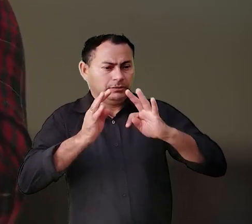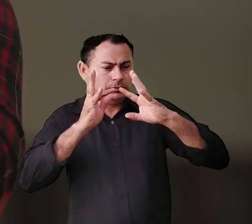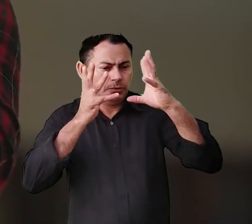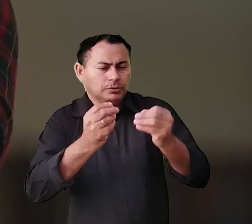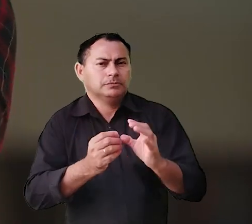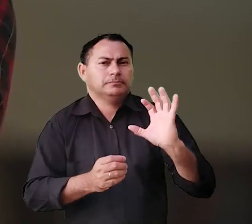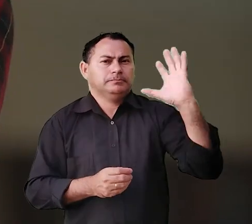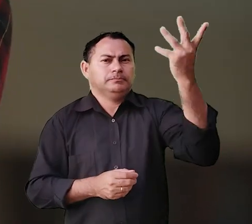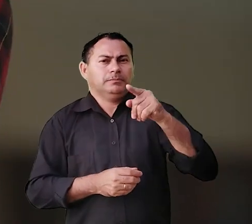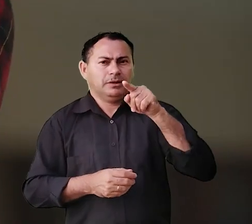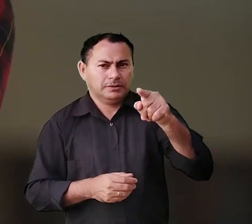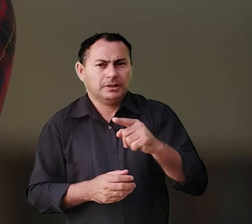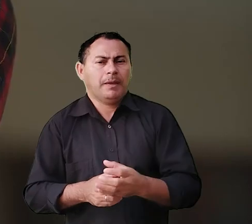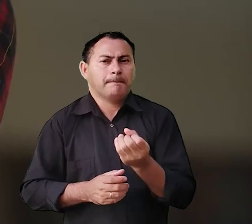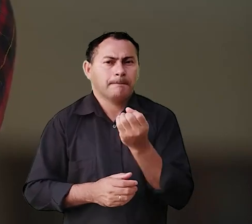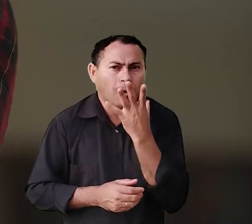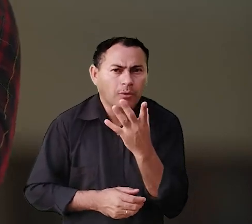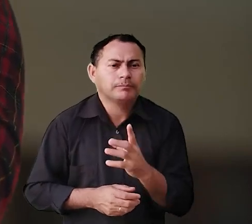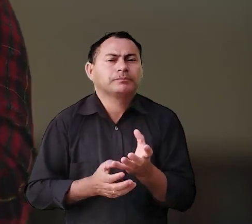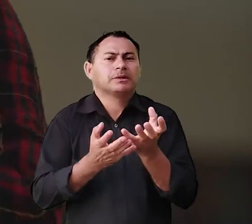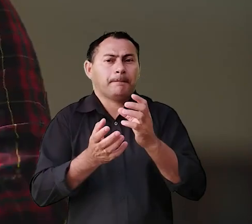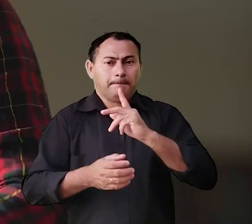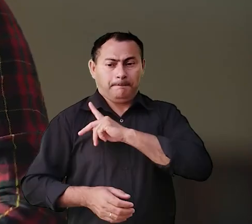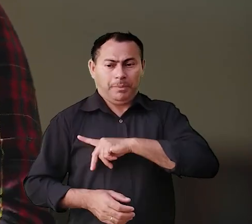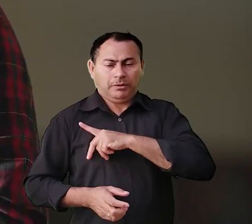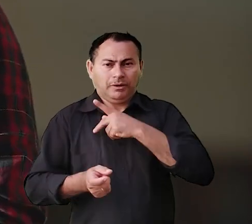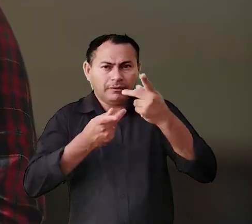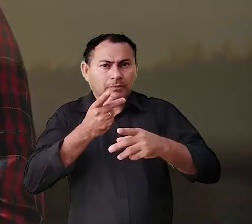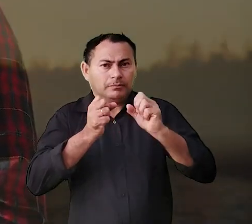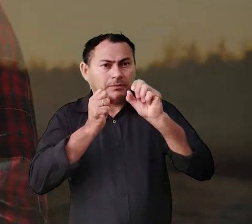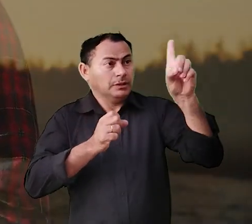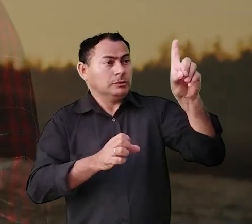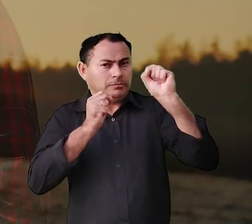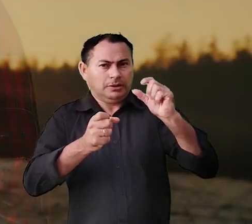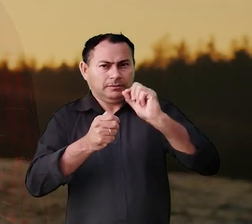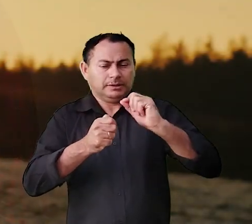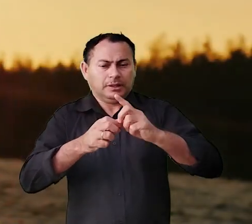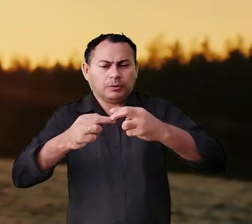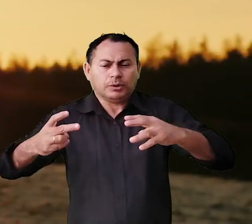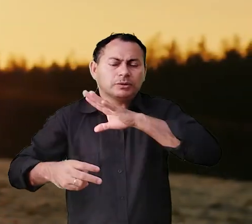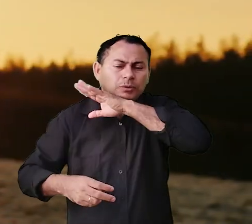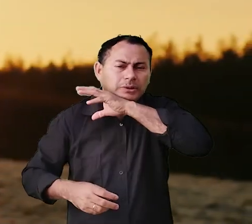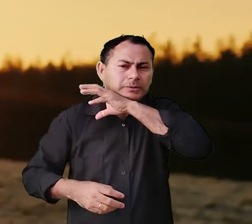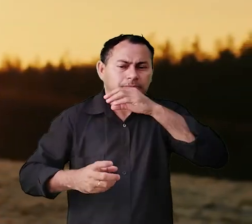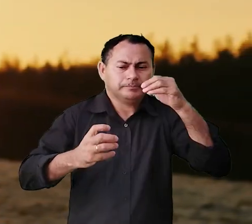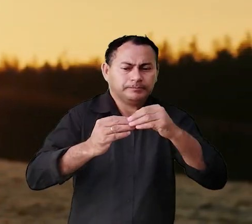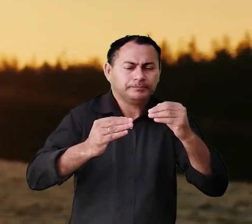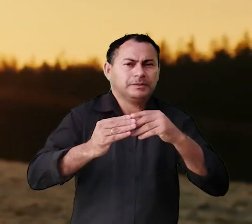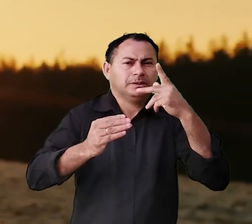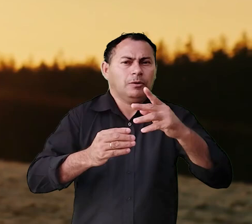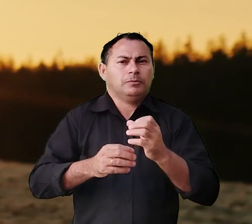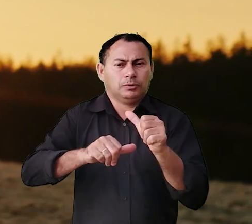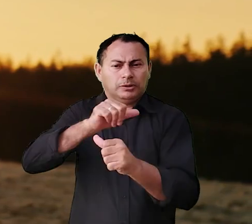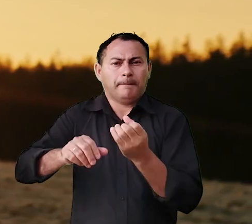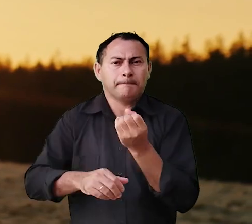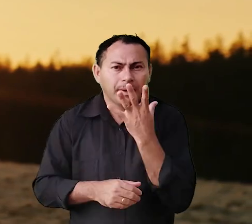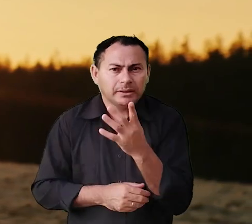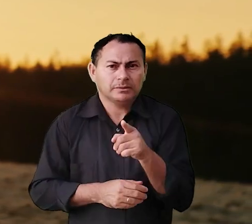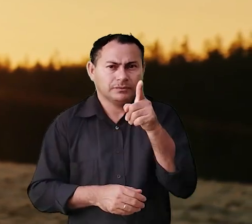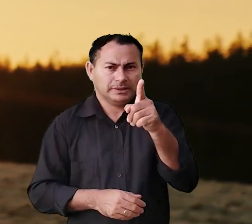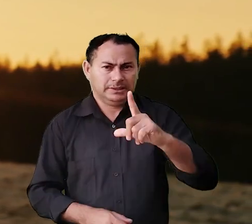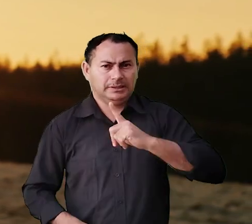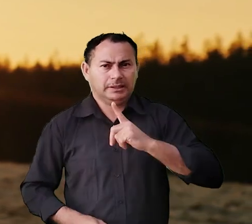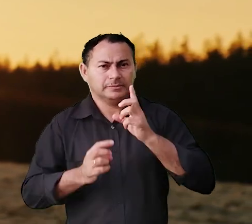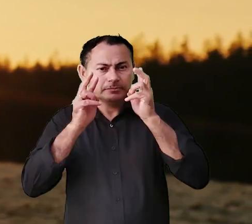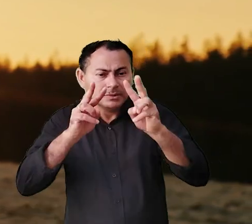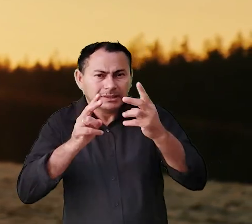quer dizer que tudo o que acontece para você é bom. Ele quer dizer que Deus pode fazer com que as coisas ruins se encaixem para o seu bem.